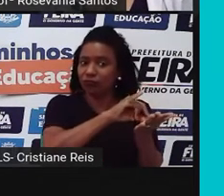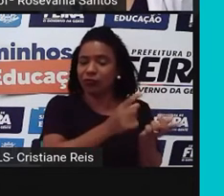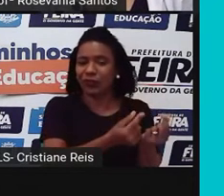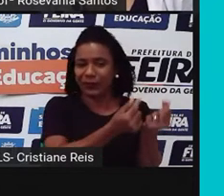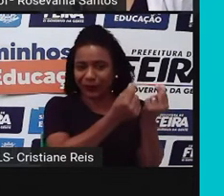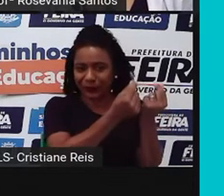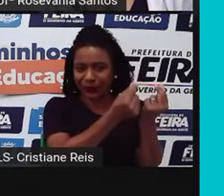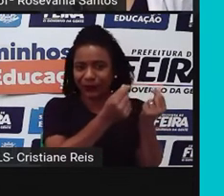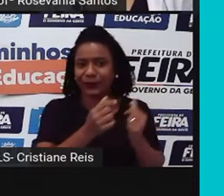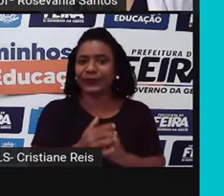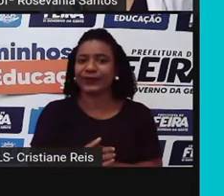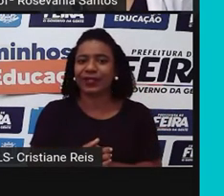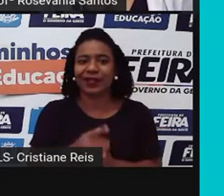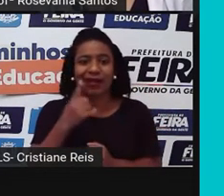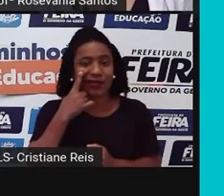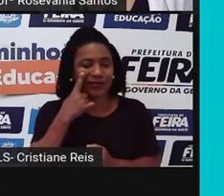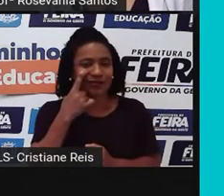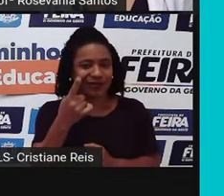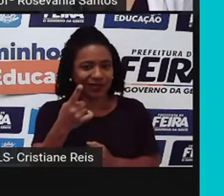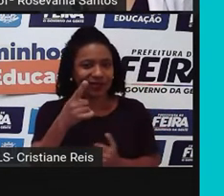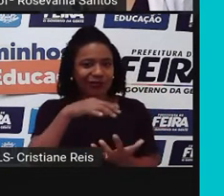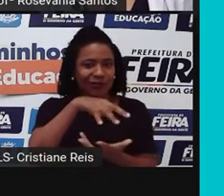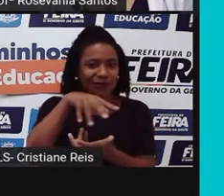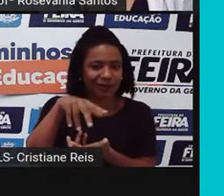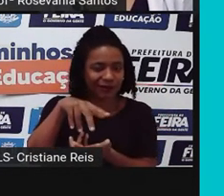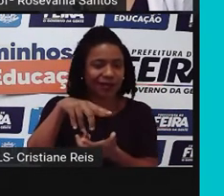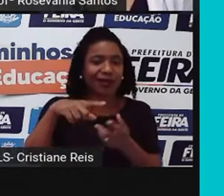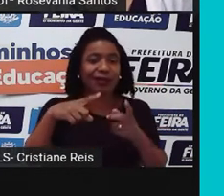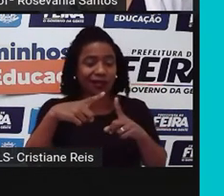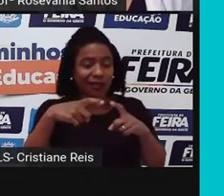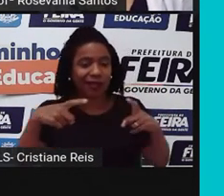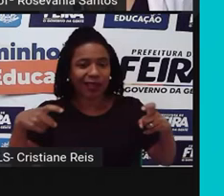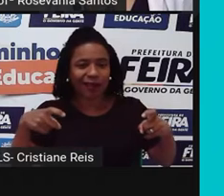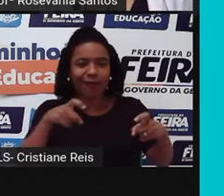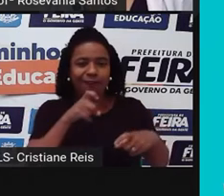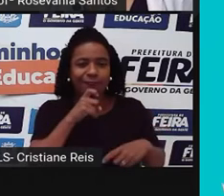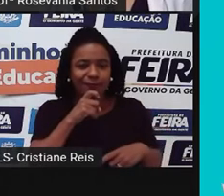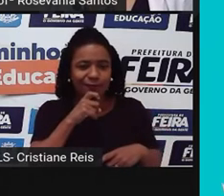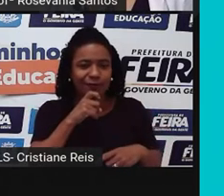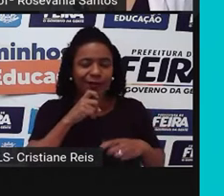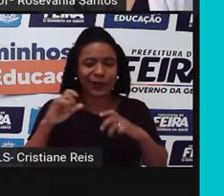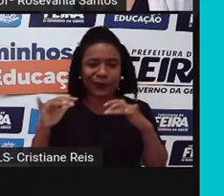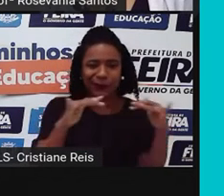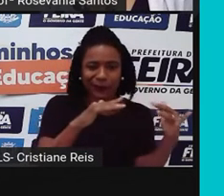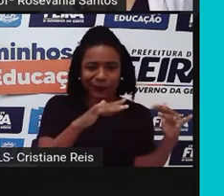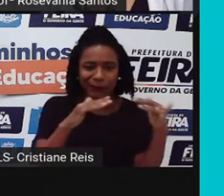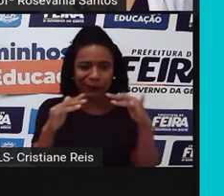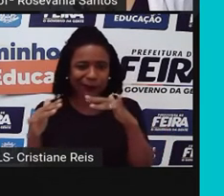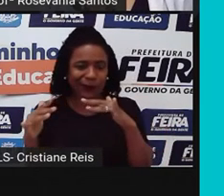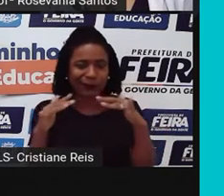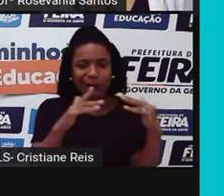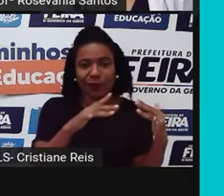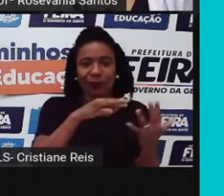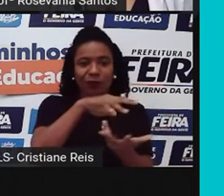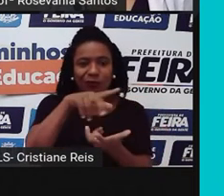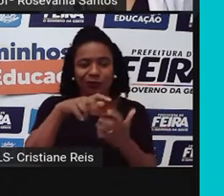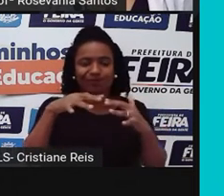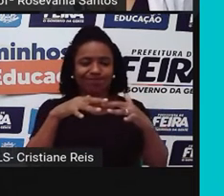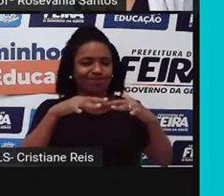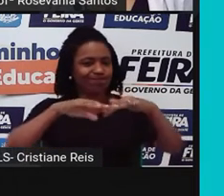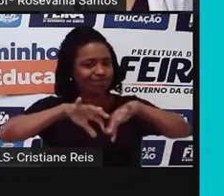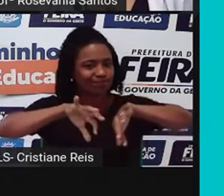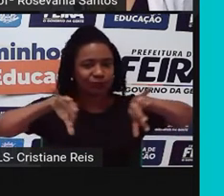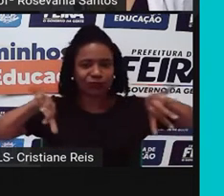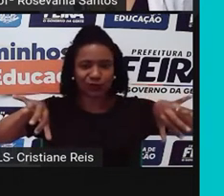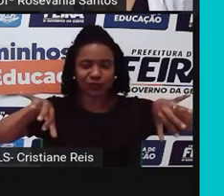aí esse período, né, de Guerra Fria dividiu-se o mundo assim: países capitalistas e países, né, socialistas, né, durante